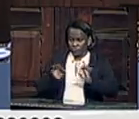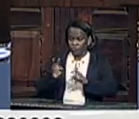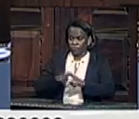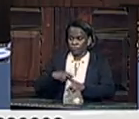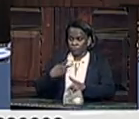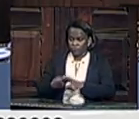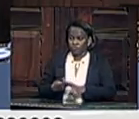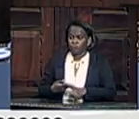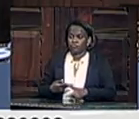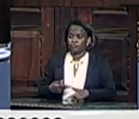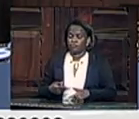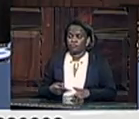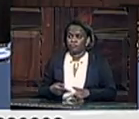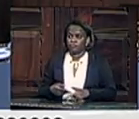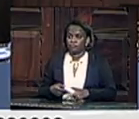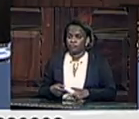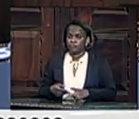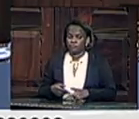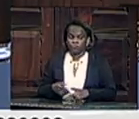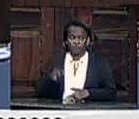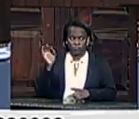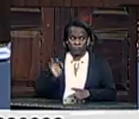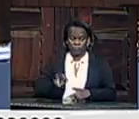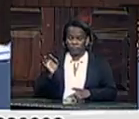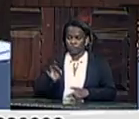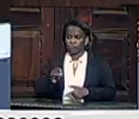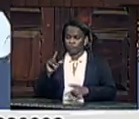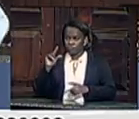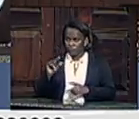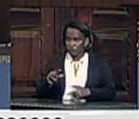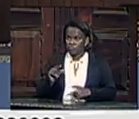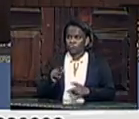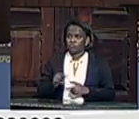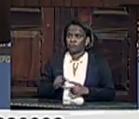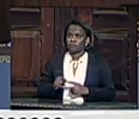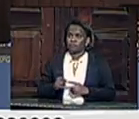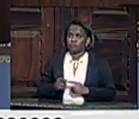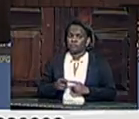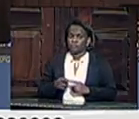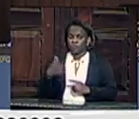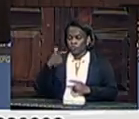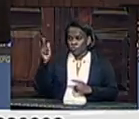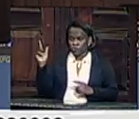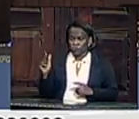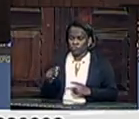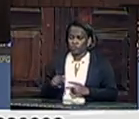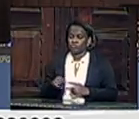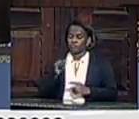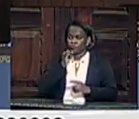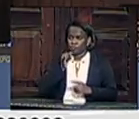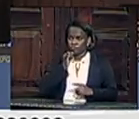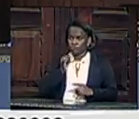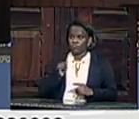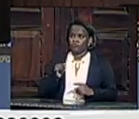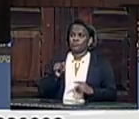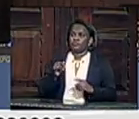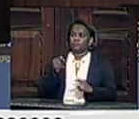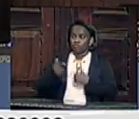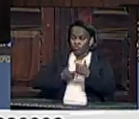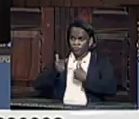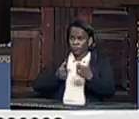aumenta em percentuais muito menores outros itens, como